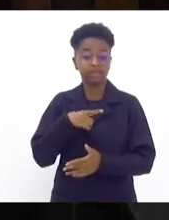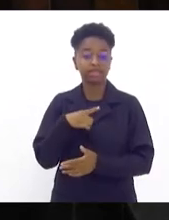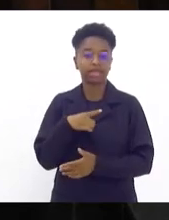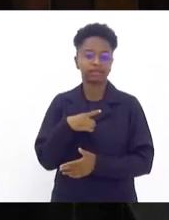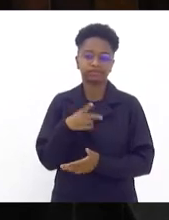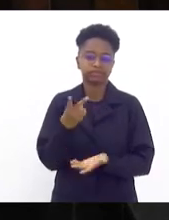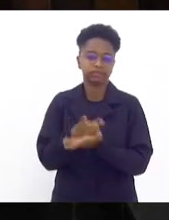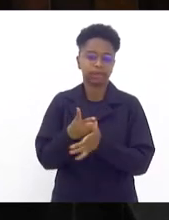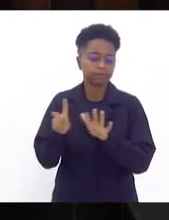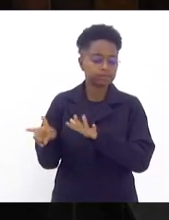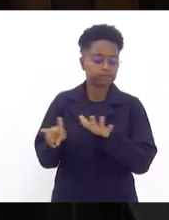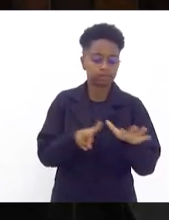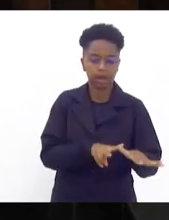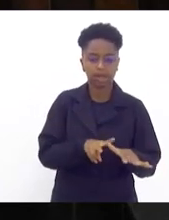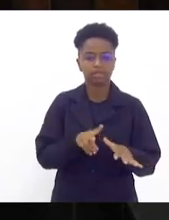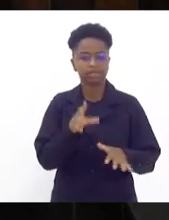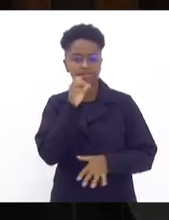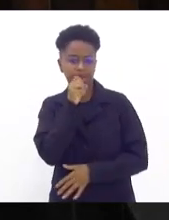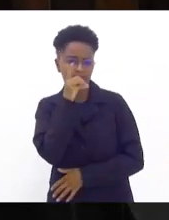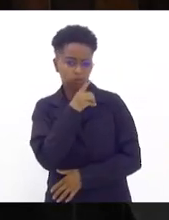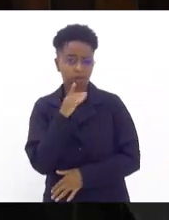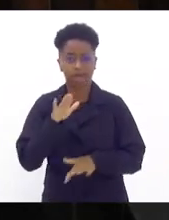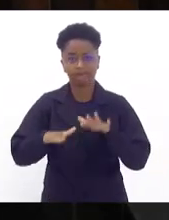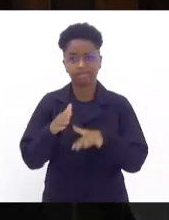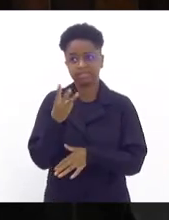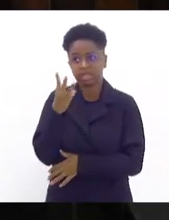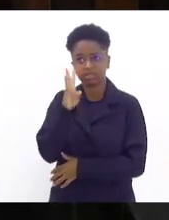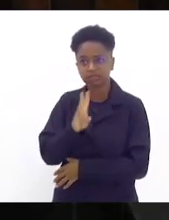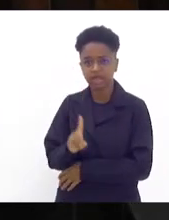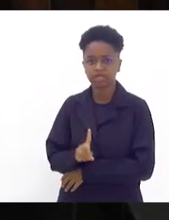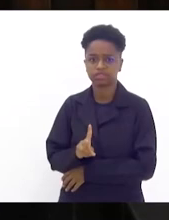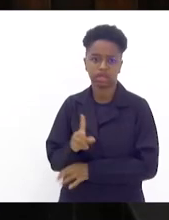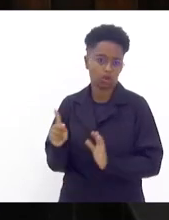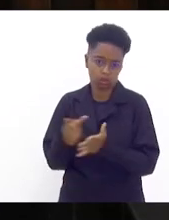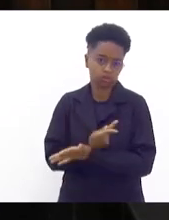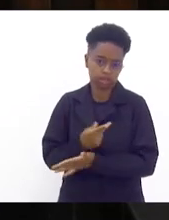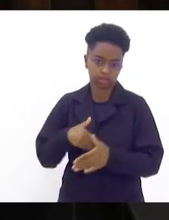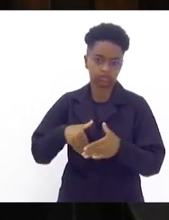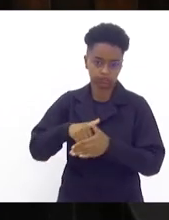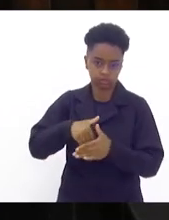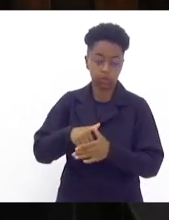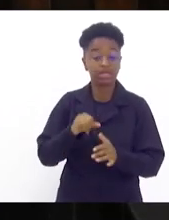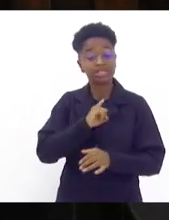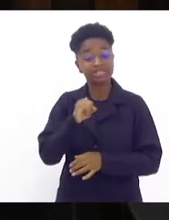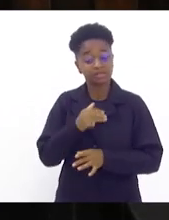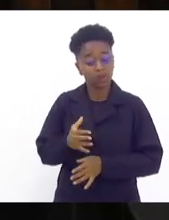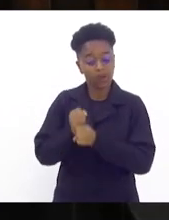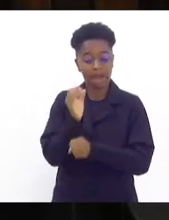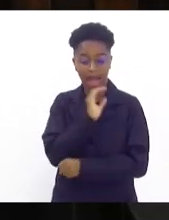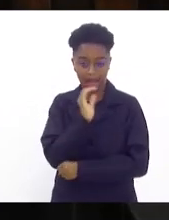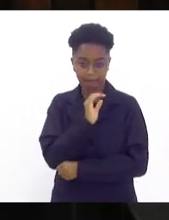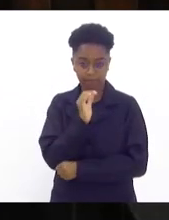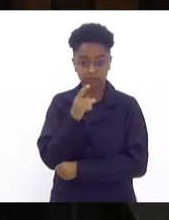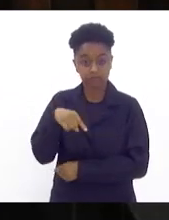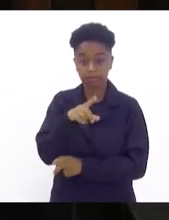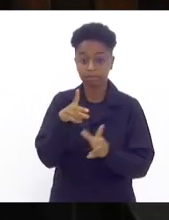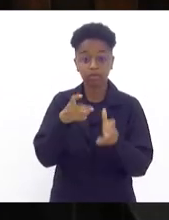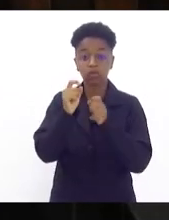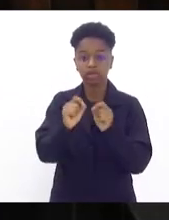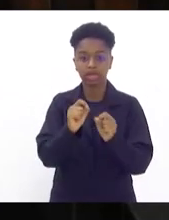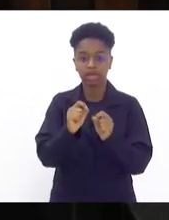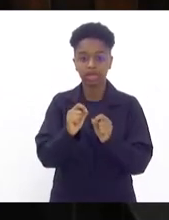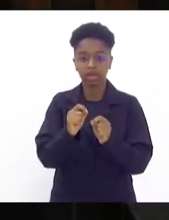durante a semana, no final de semana, às vezes três vezes durante uma semana, numa rápida conta, o cidadão lucra mais